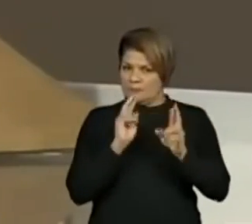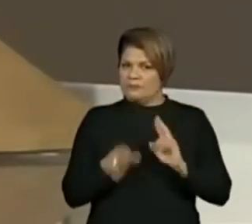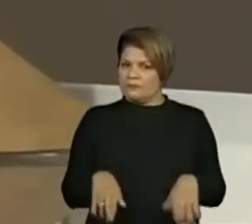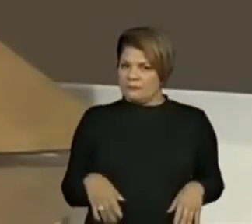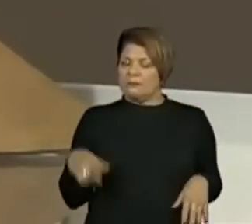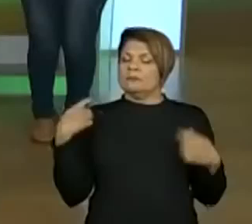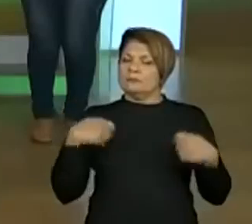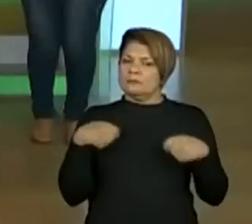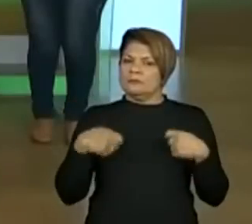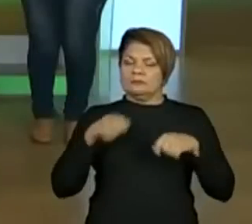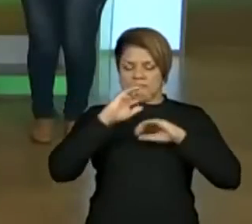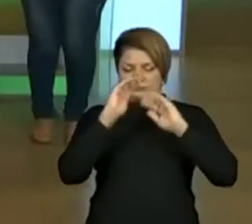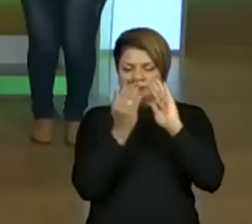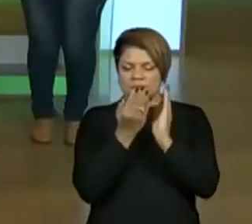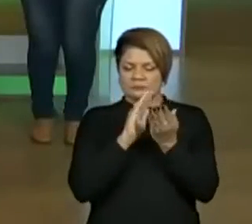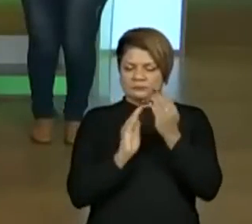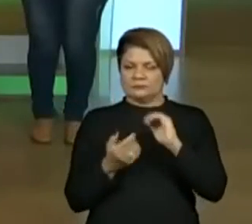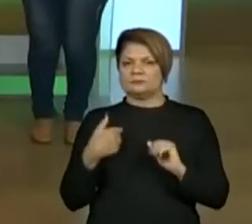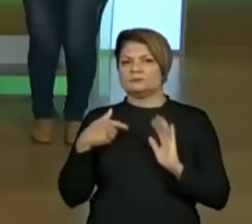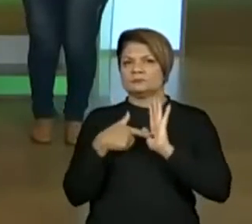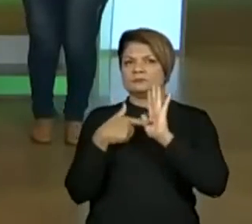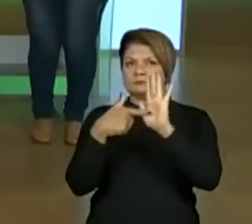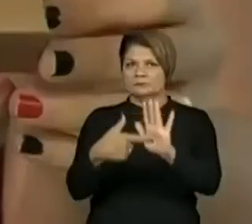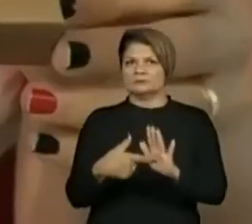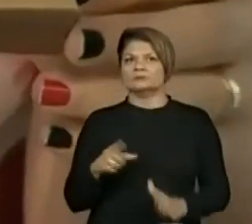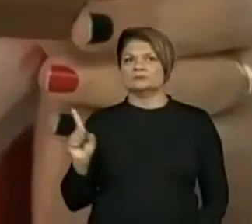como essas daqui, mostradas